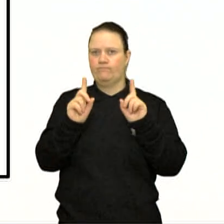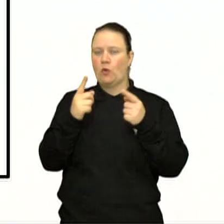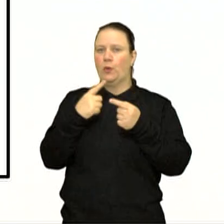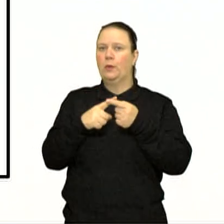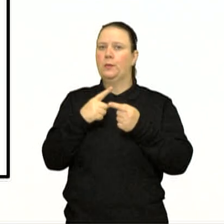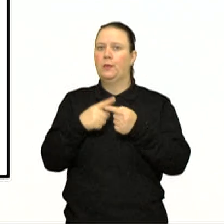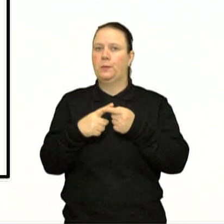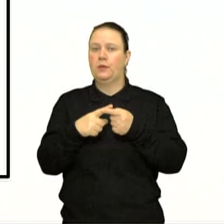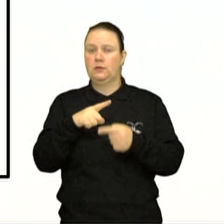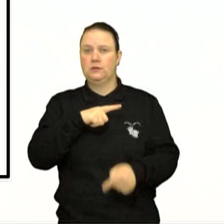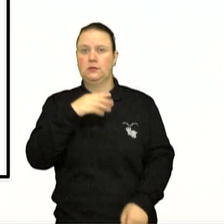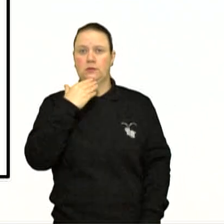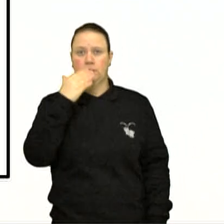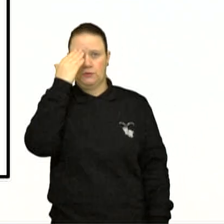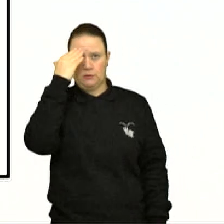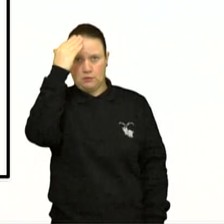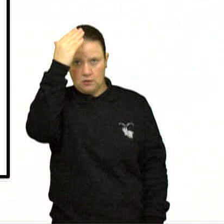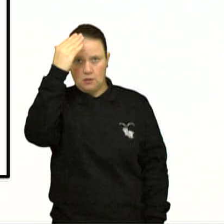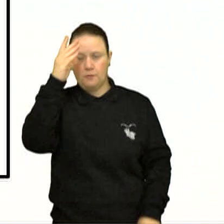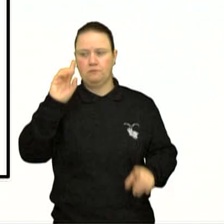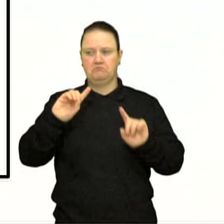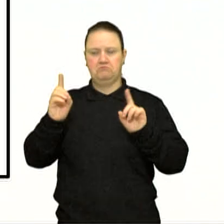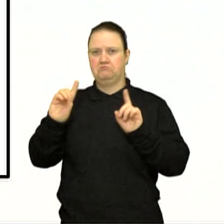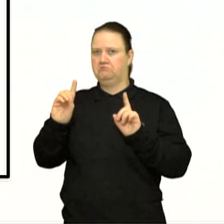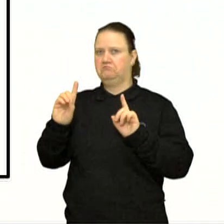ter árabes, sim, que não são